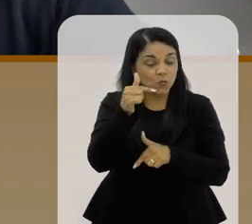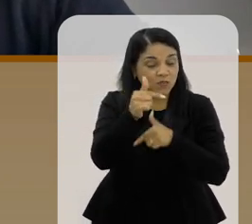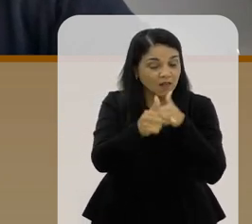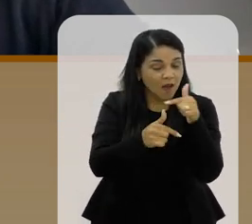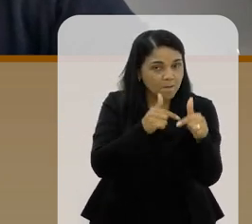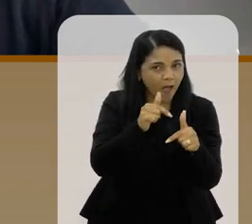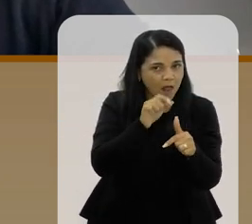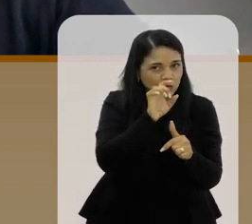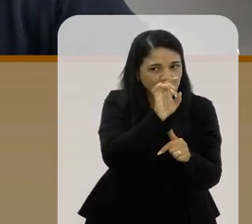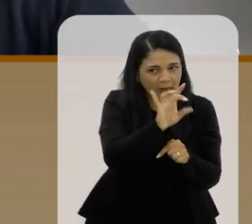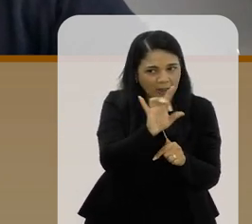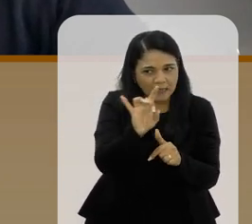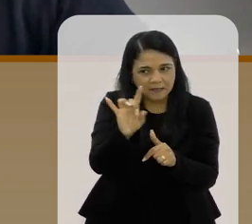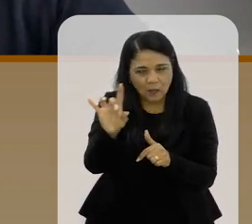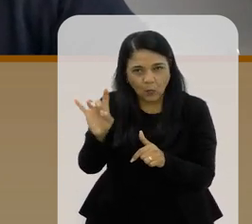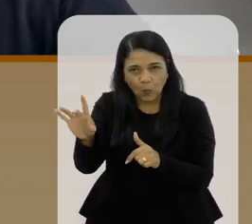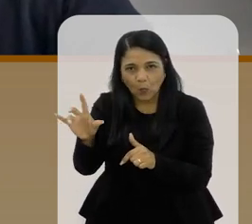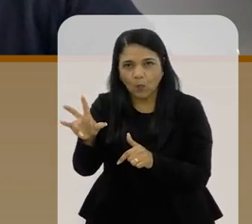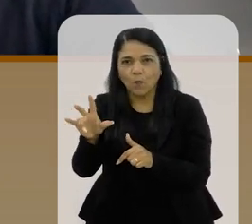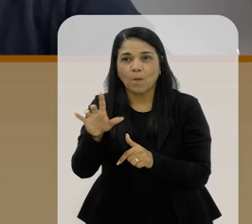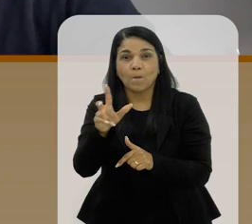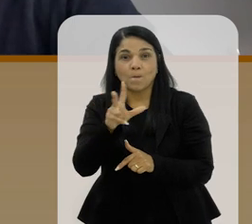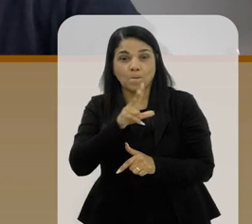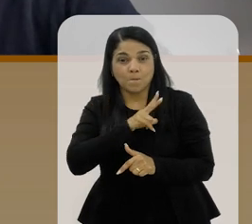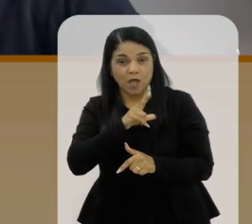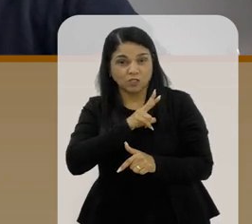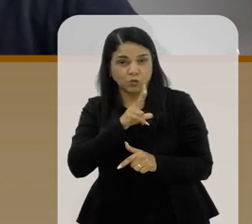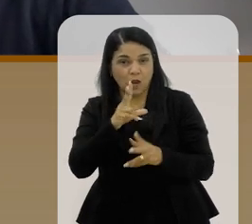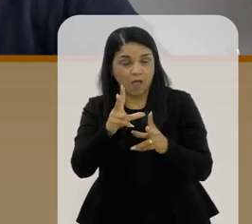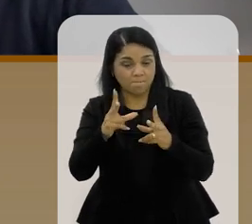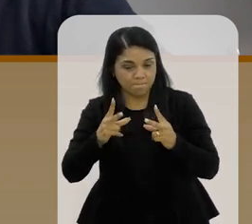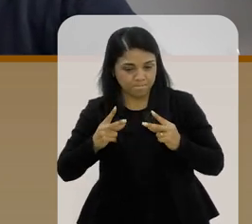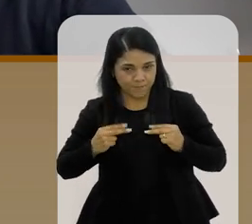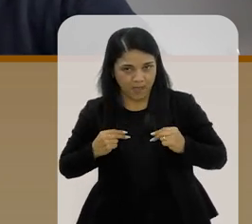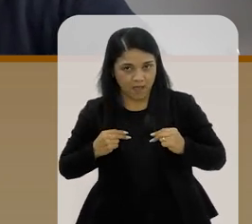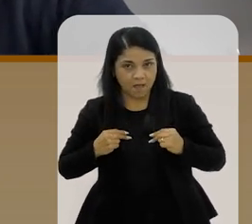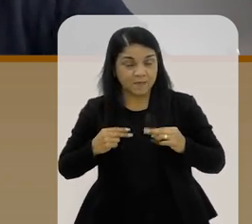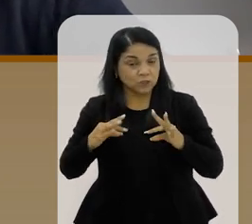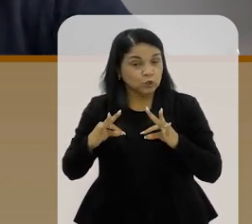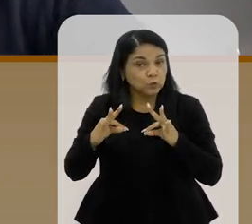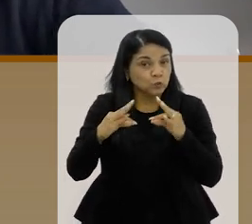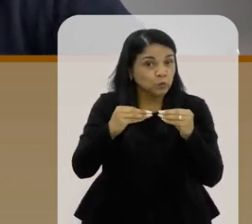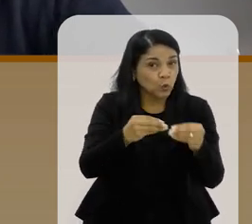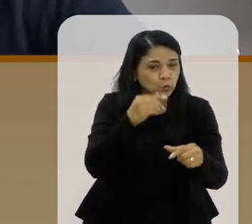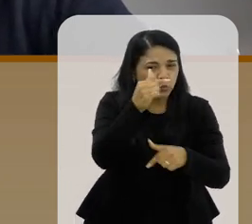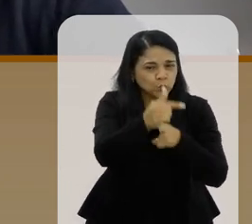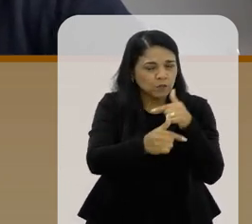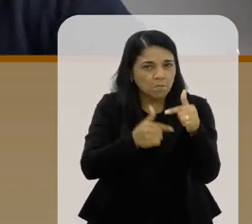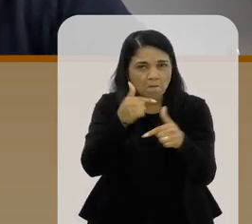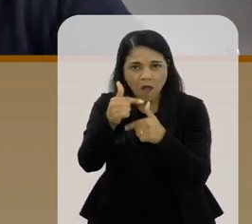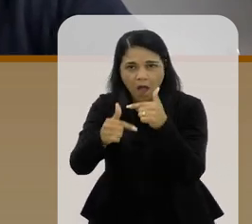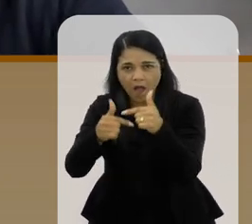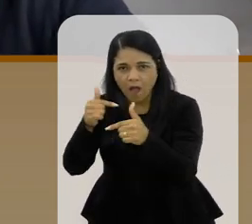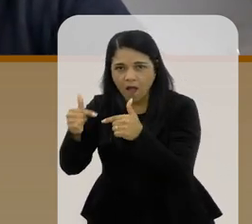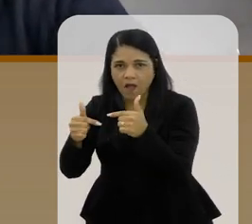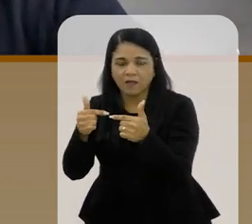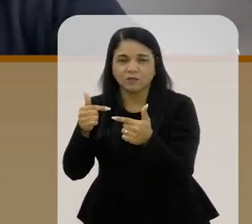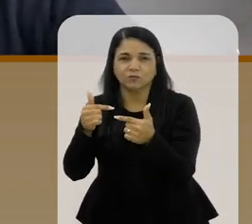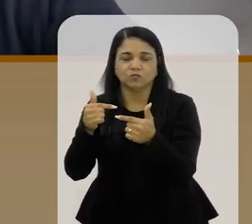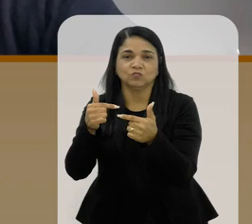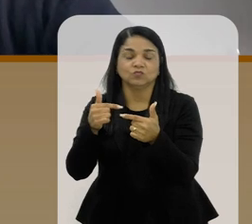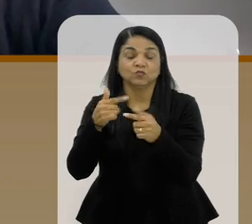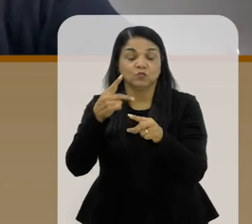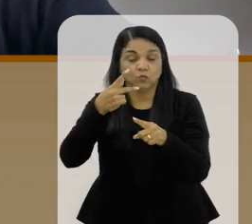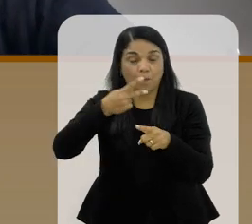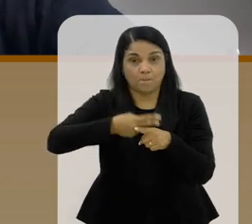é dado pelo trabalho desses indivíduos. Não é um trabalho em particular que é necessariamente recompensado, mas é considerado todo o trabalho que a pessoa tenha feito